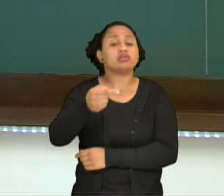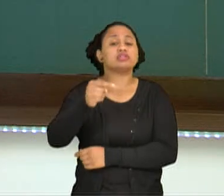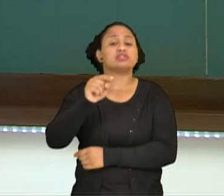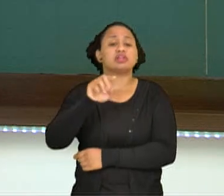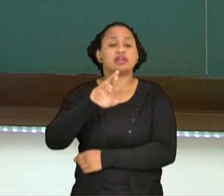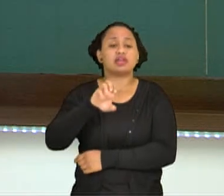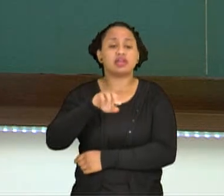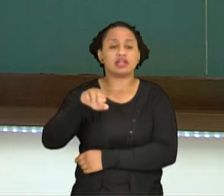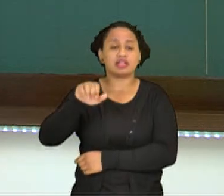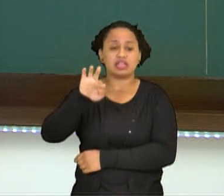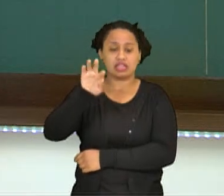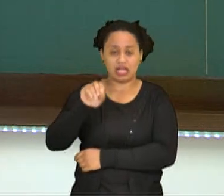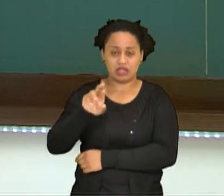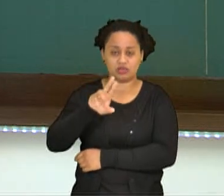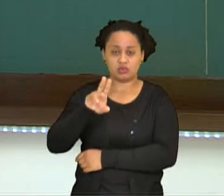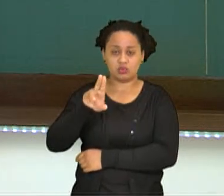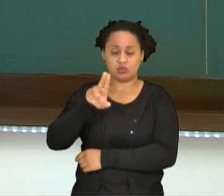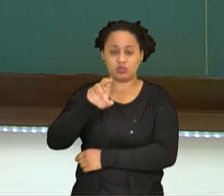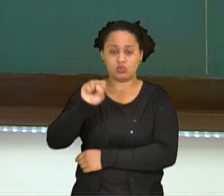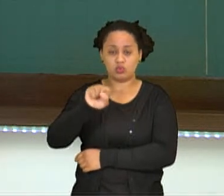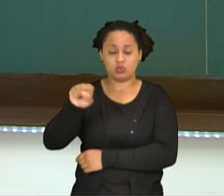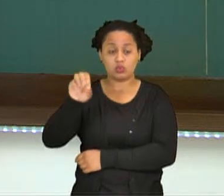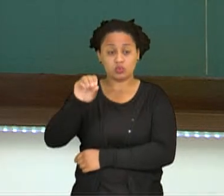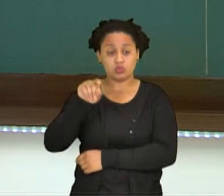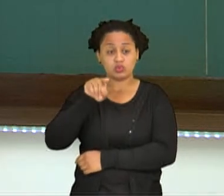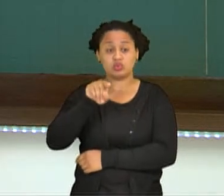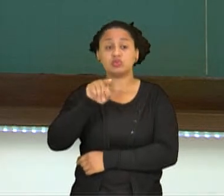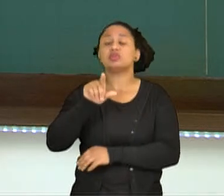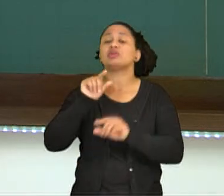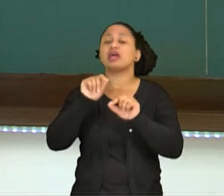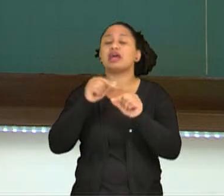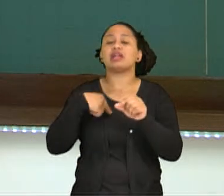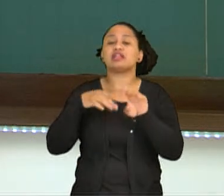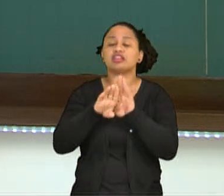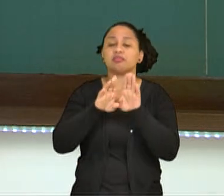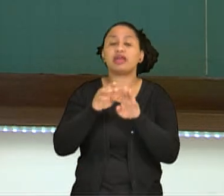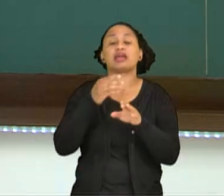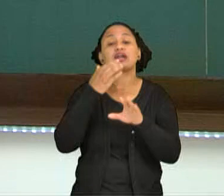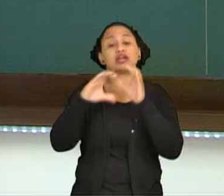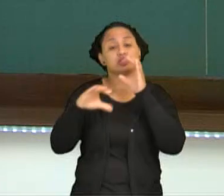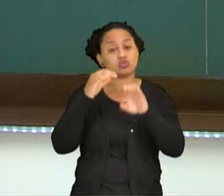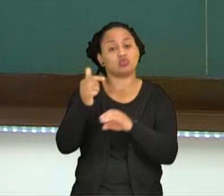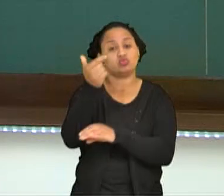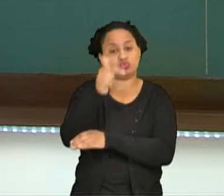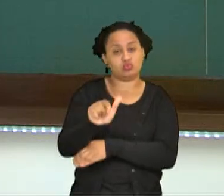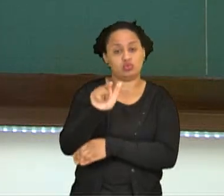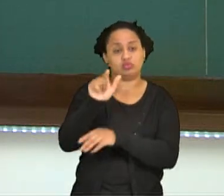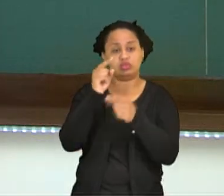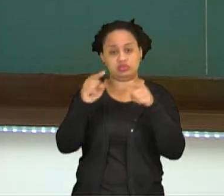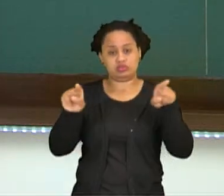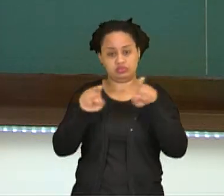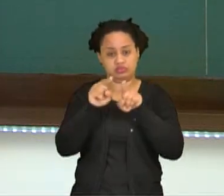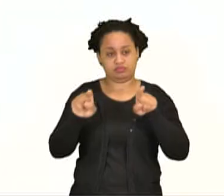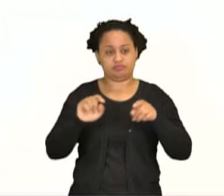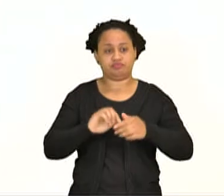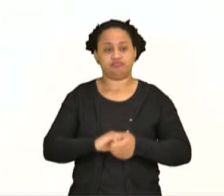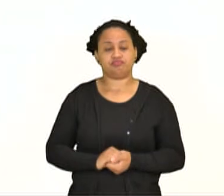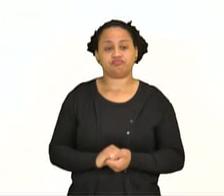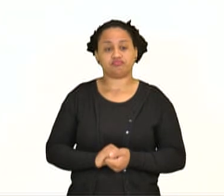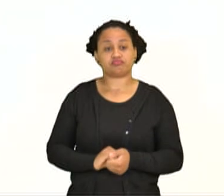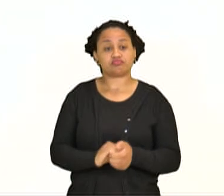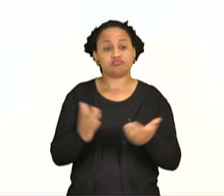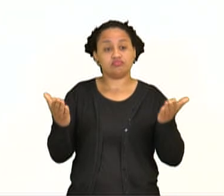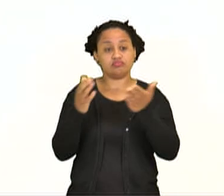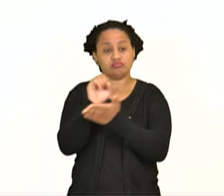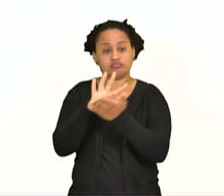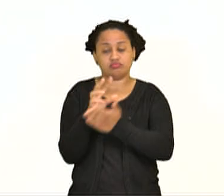ouviu falar, Renato Russo era o vocalista da banda Legião Urbana, que fez muito sucesso também. Vamos para a